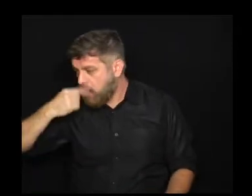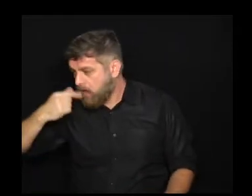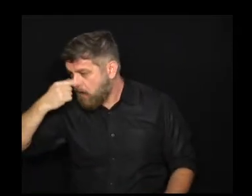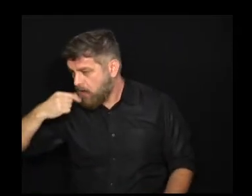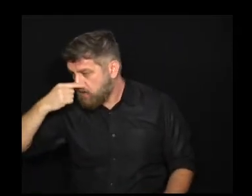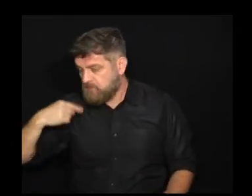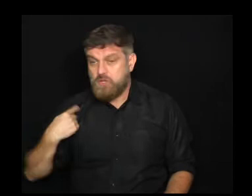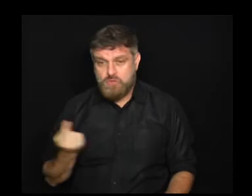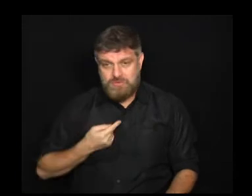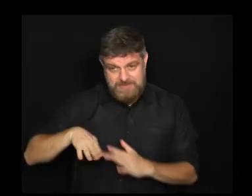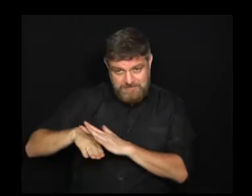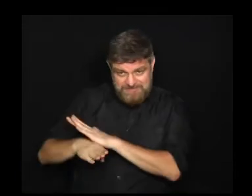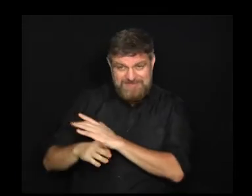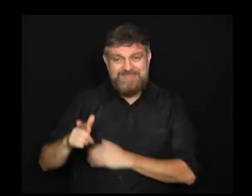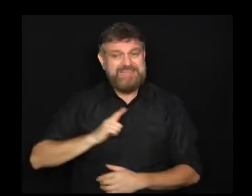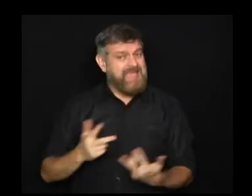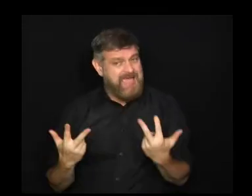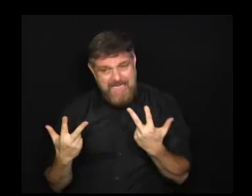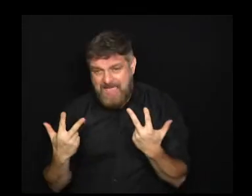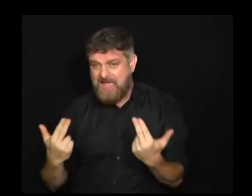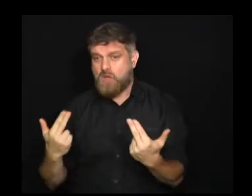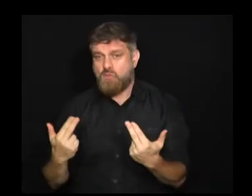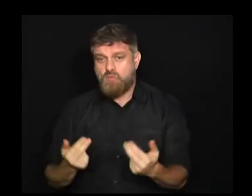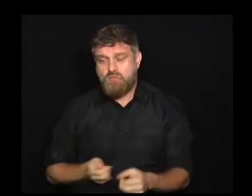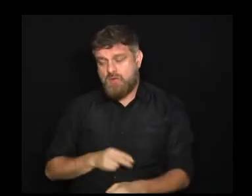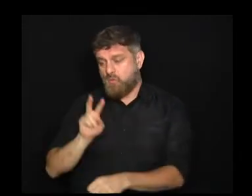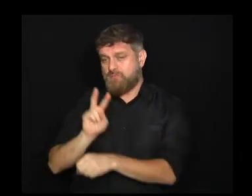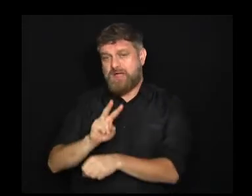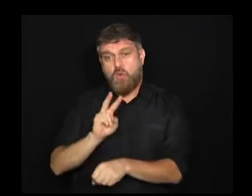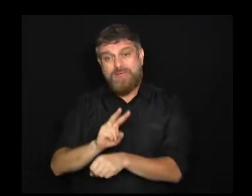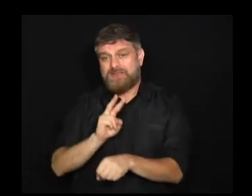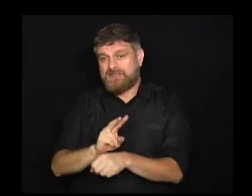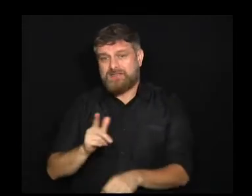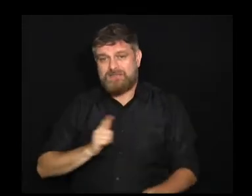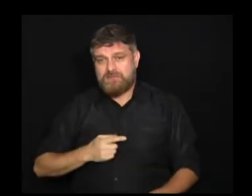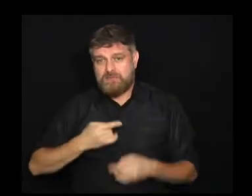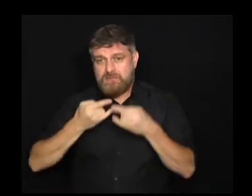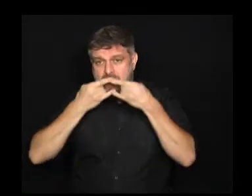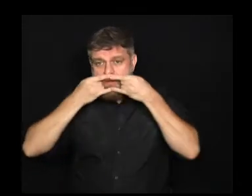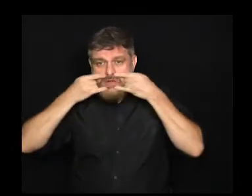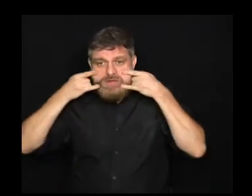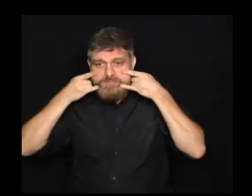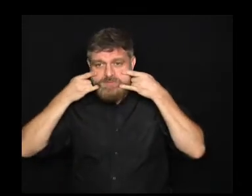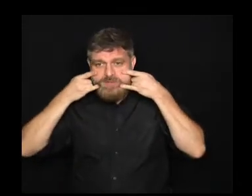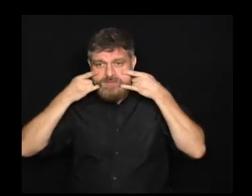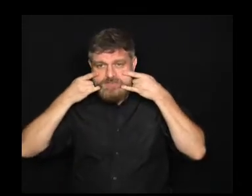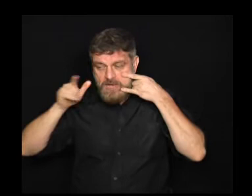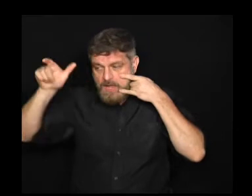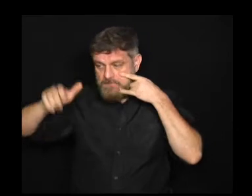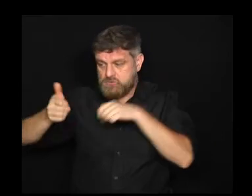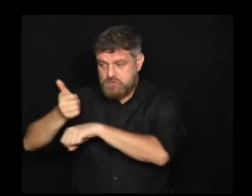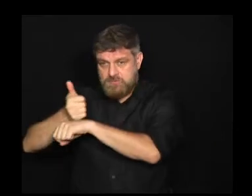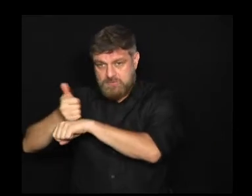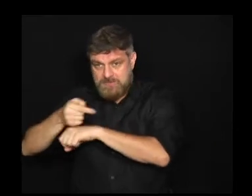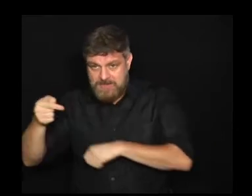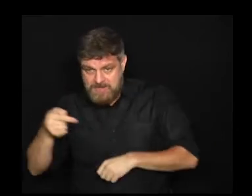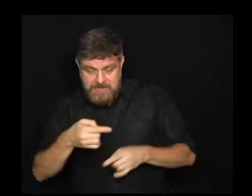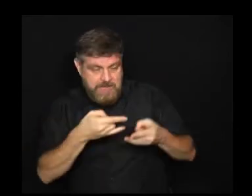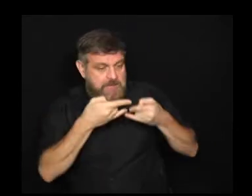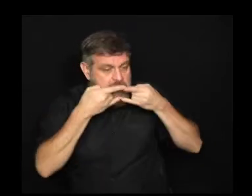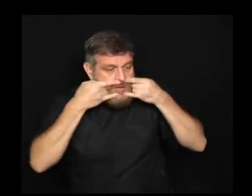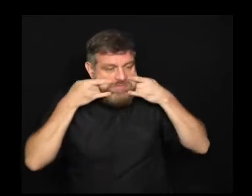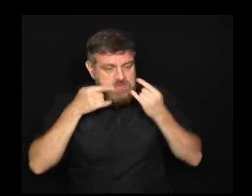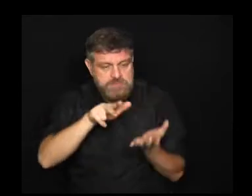sazonal nossa, a gente tem as mesmas medidas de controle, ou seja, é máscara cirúrgica para quem atende e máscara cirúrgica para